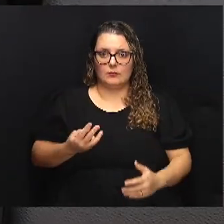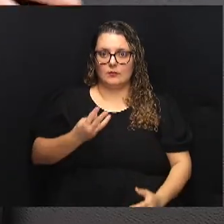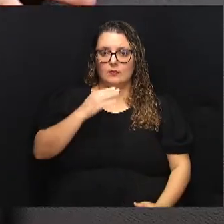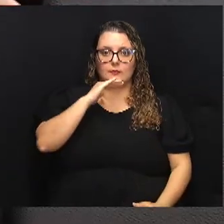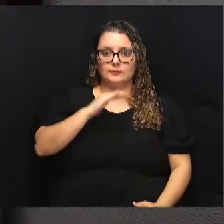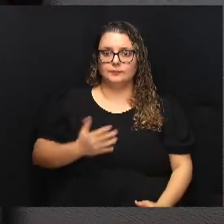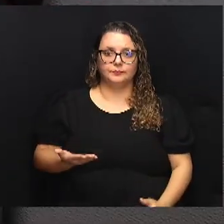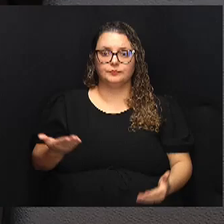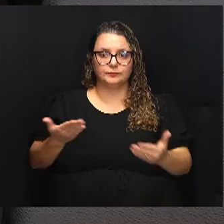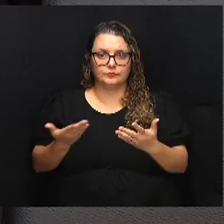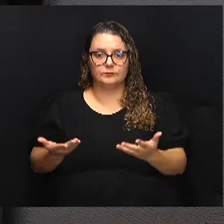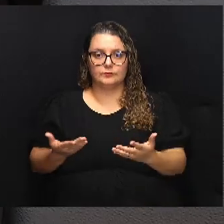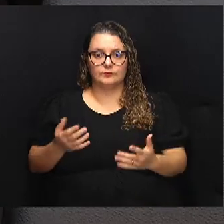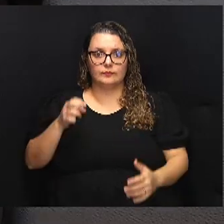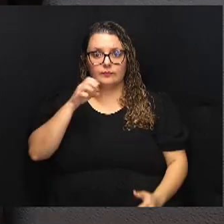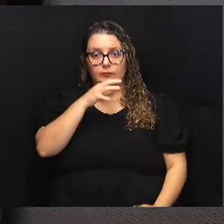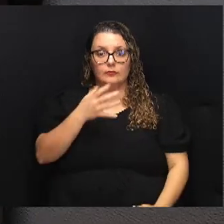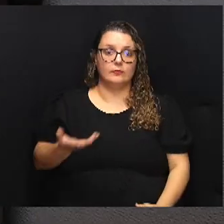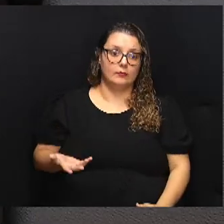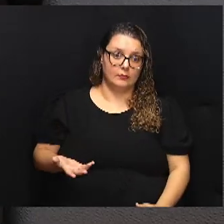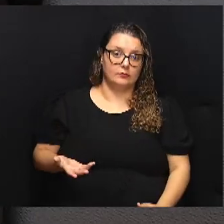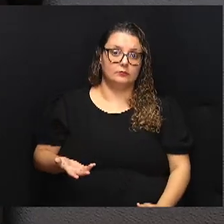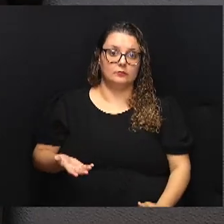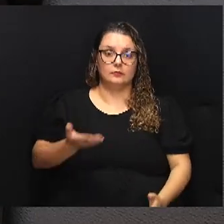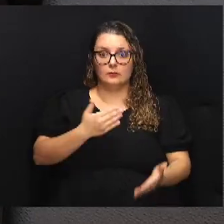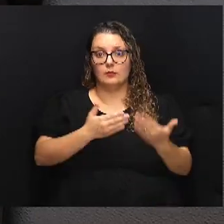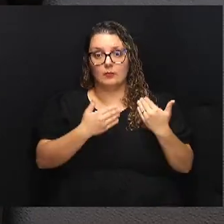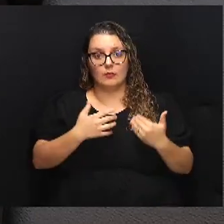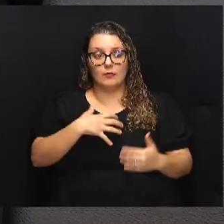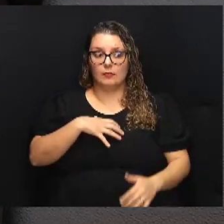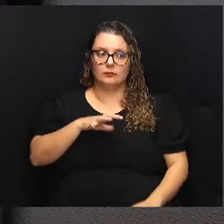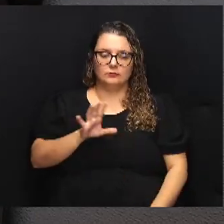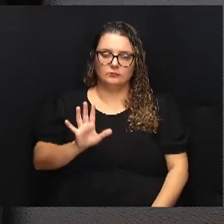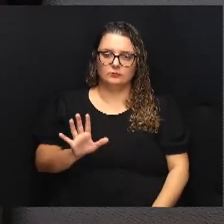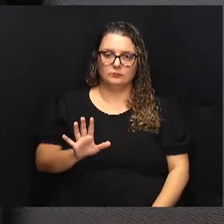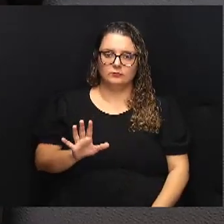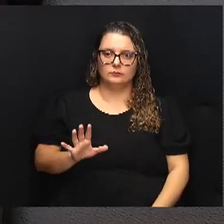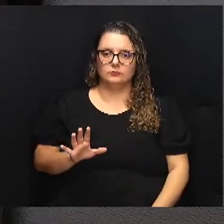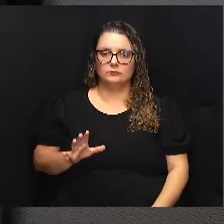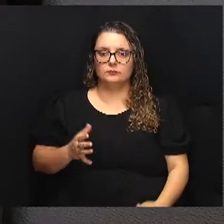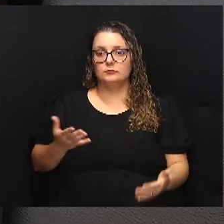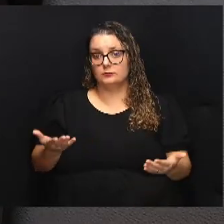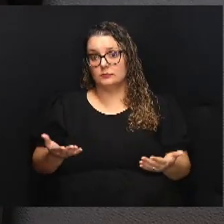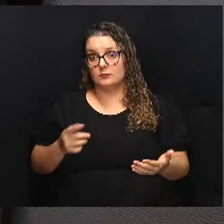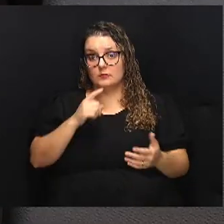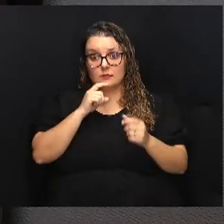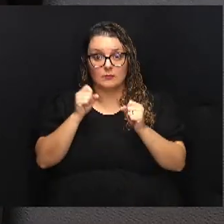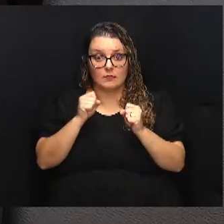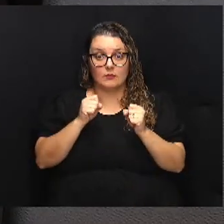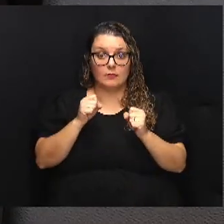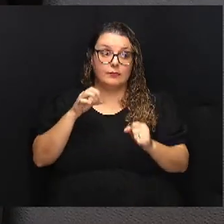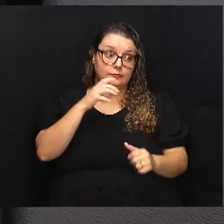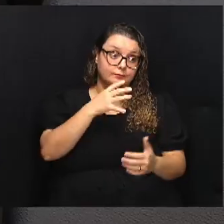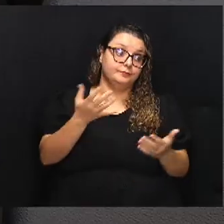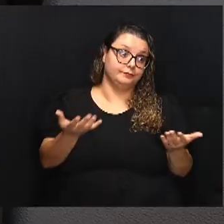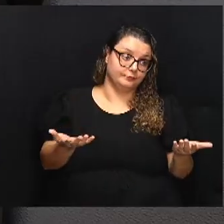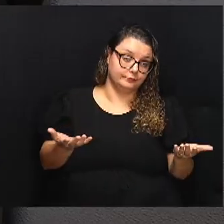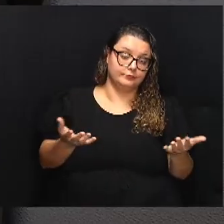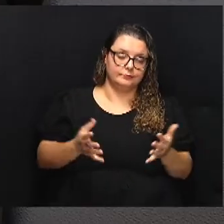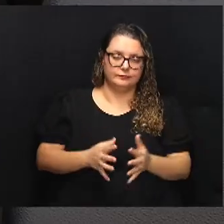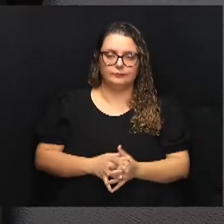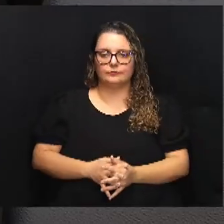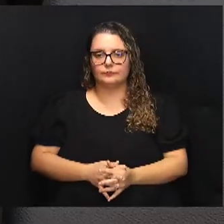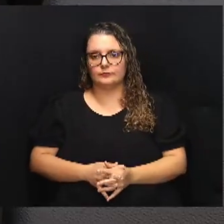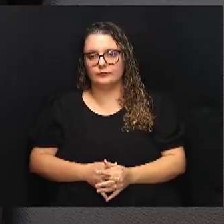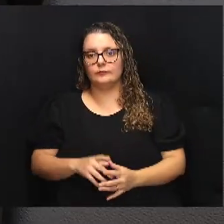tarde, hoje muito quente, né? Tempos atrás não era assim. De repente tem também inverno que é muito quente, né? Então a gente